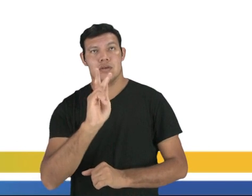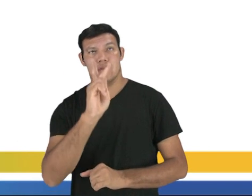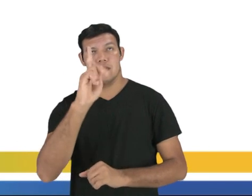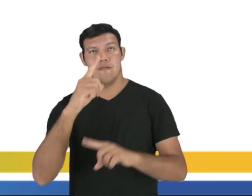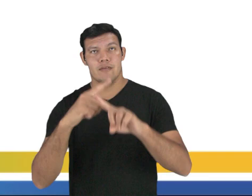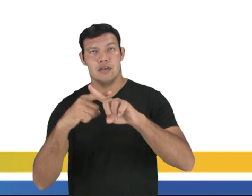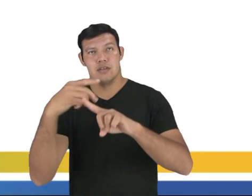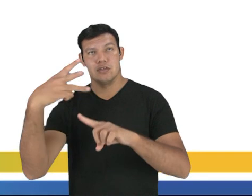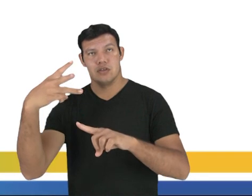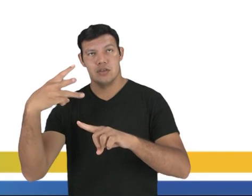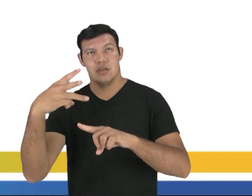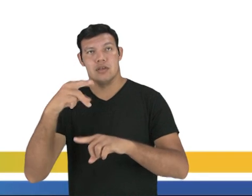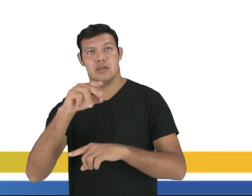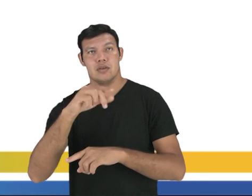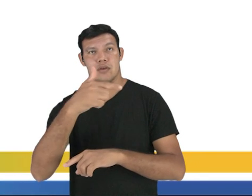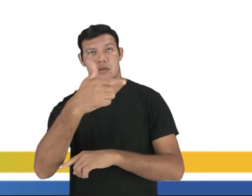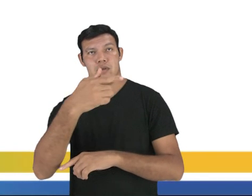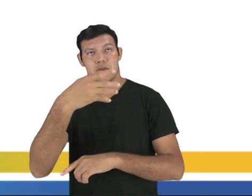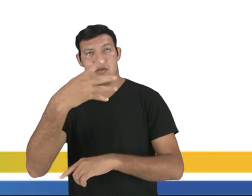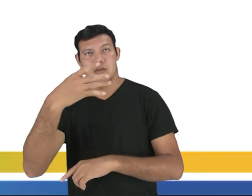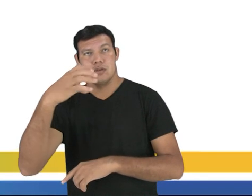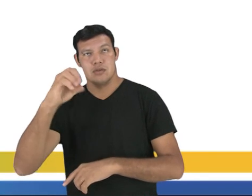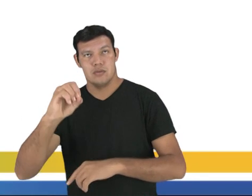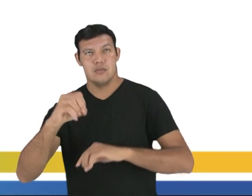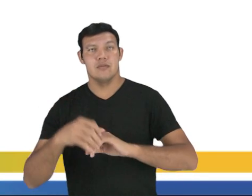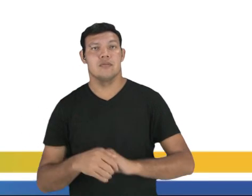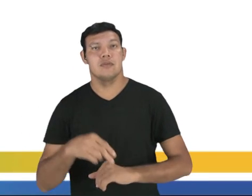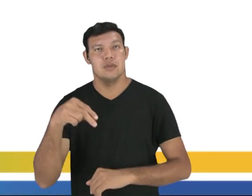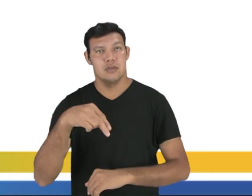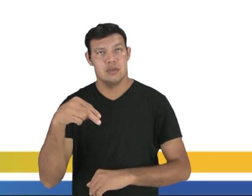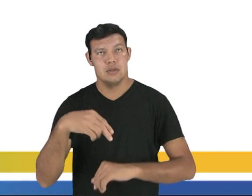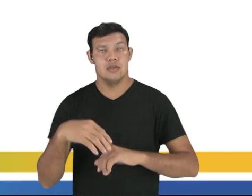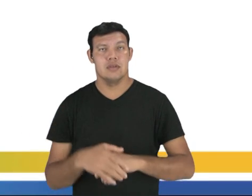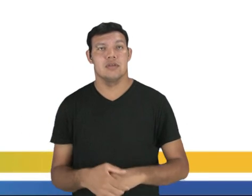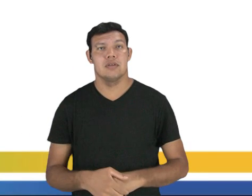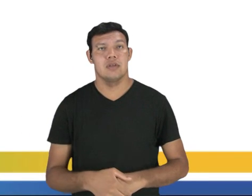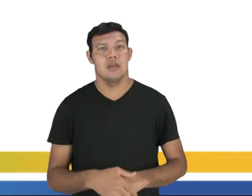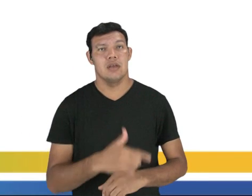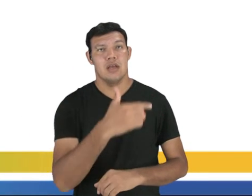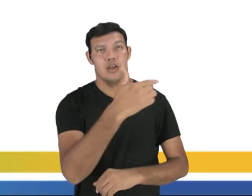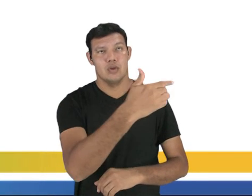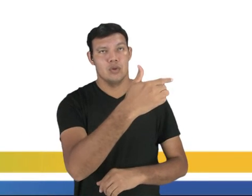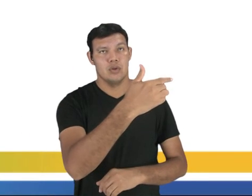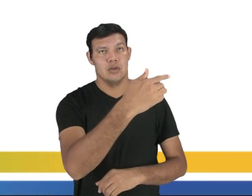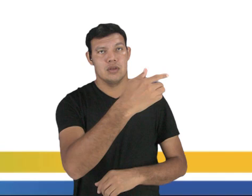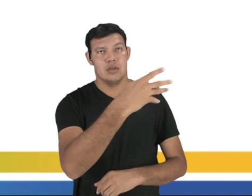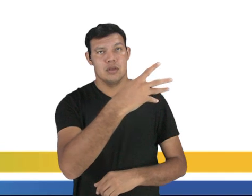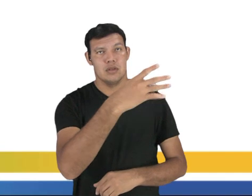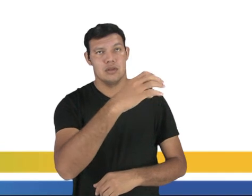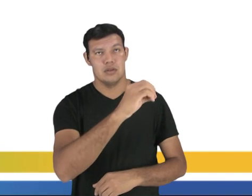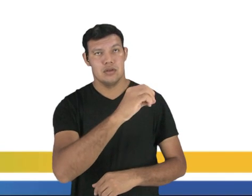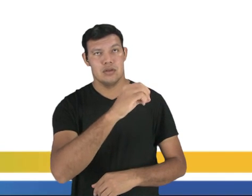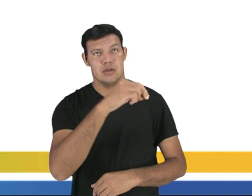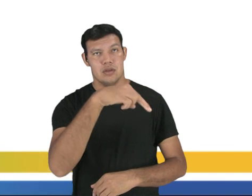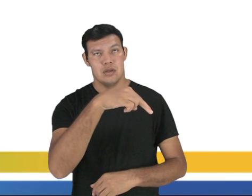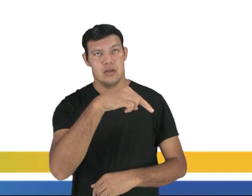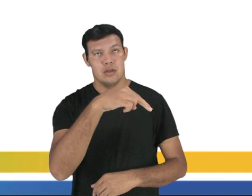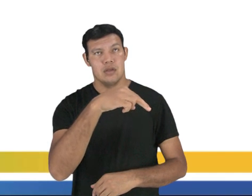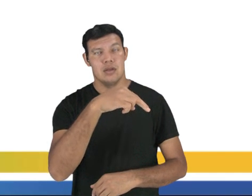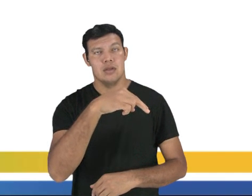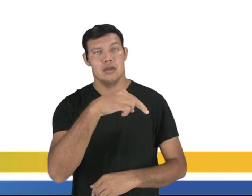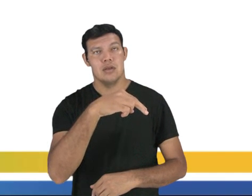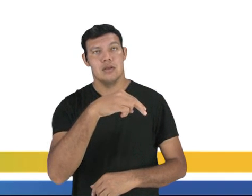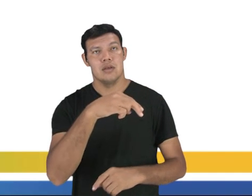240, e se eu dividir pela gravidade da Terra, seria 24 quilos. Se eu pegar uma balança e subir lá em Mercúrio, onde a gravidade é 3, né? A aceleração da gravidade é